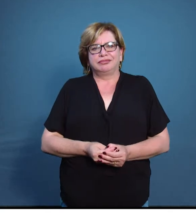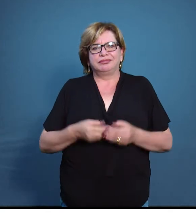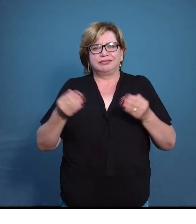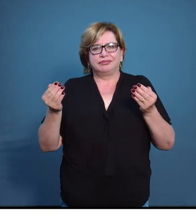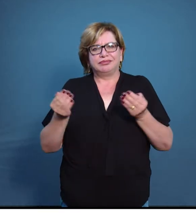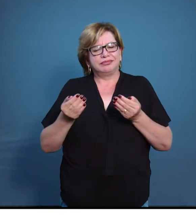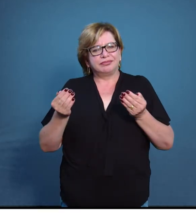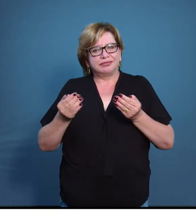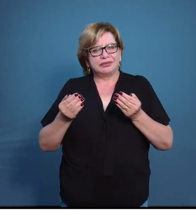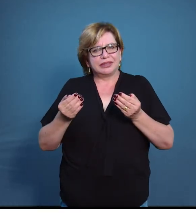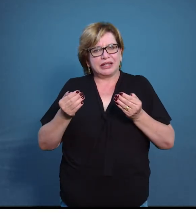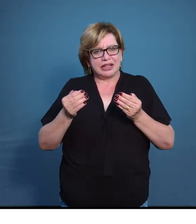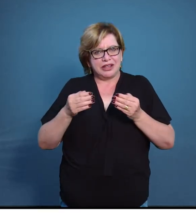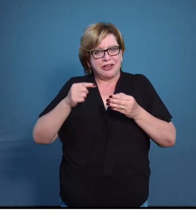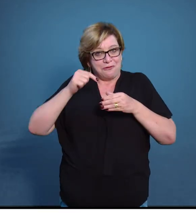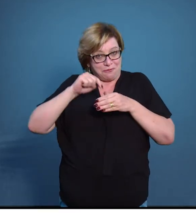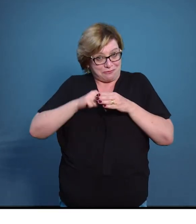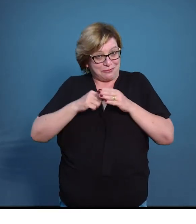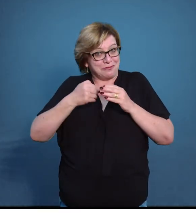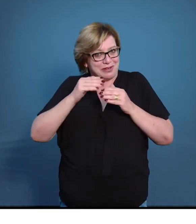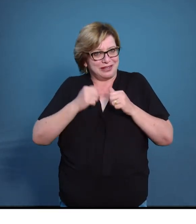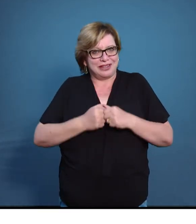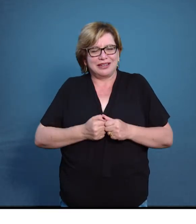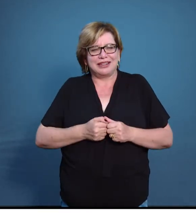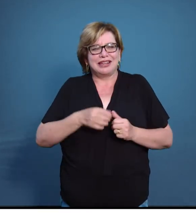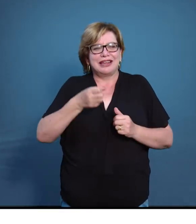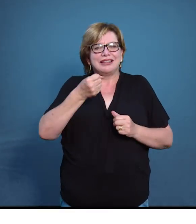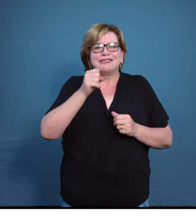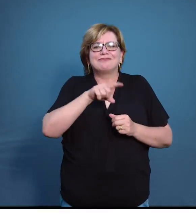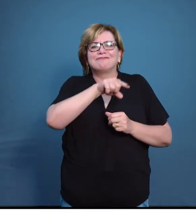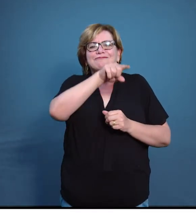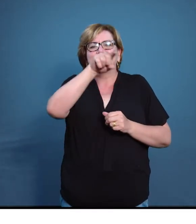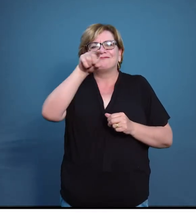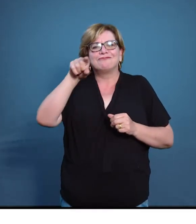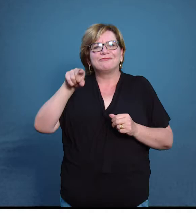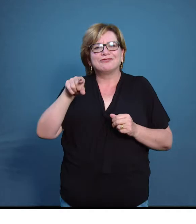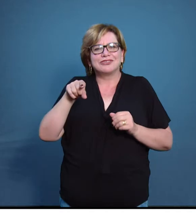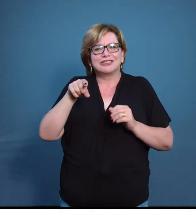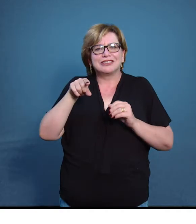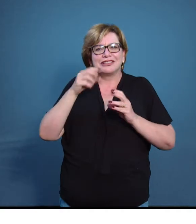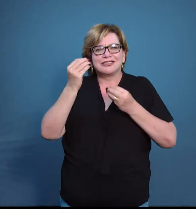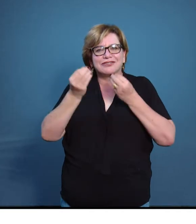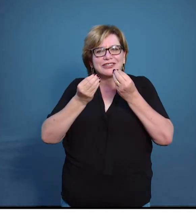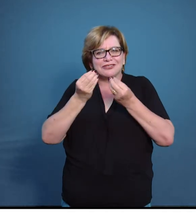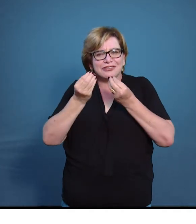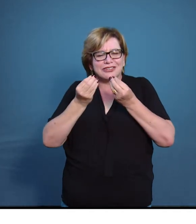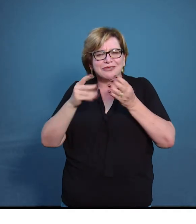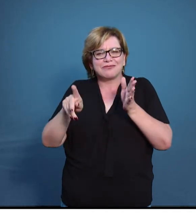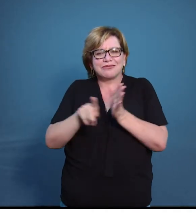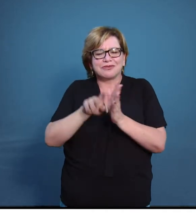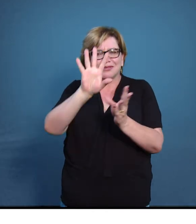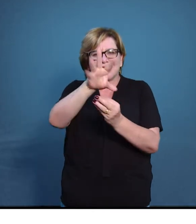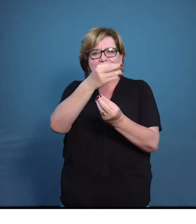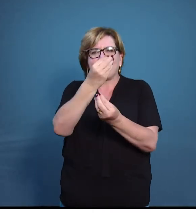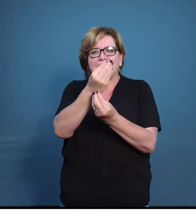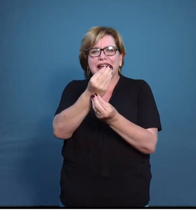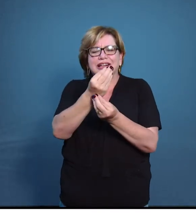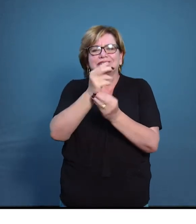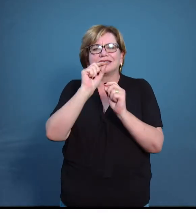Agora nós vamos um pouquinho mais a fundo. Se você tivesse que determinar um movimento artístico a qual essa obra pertence,